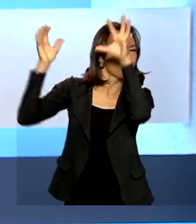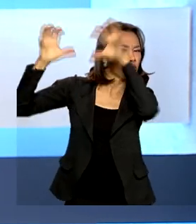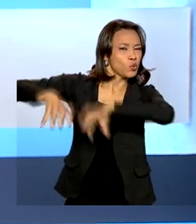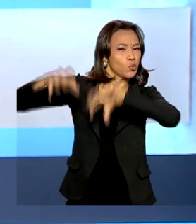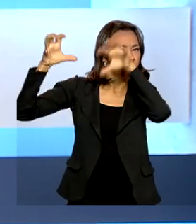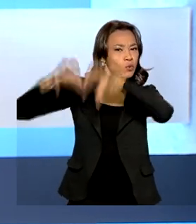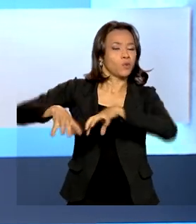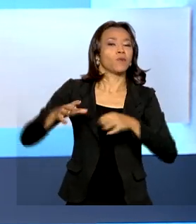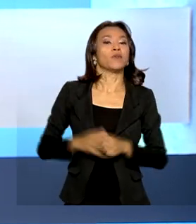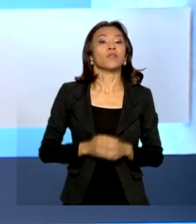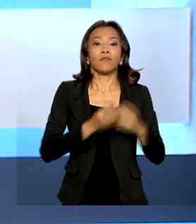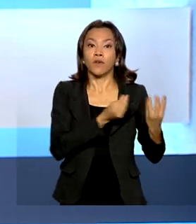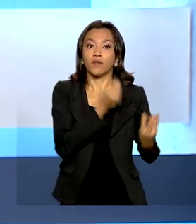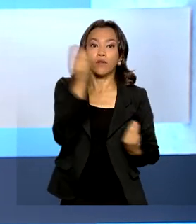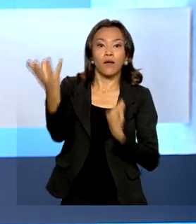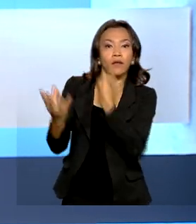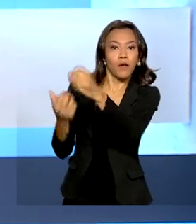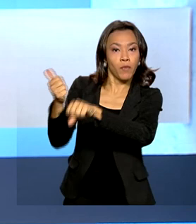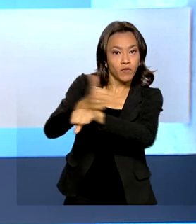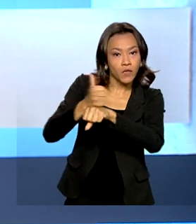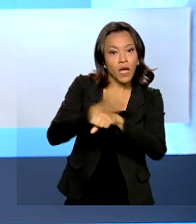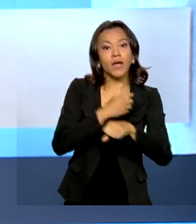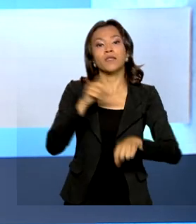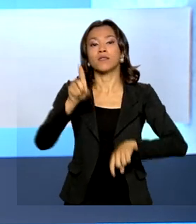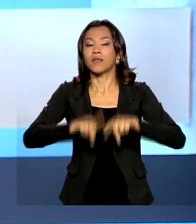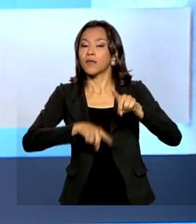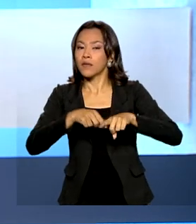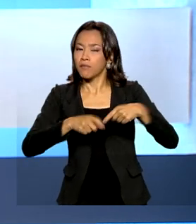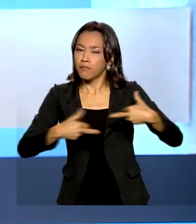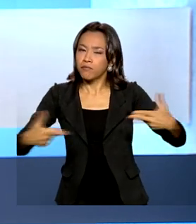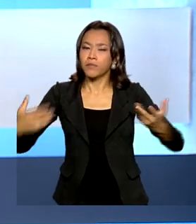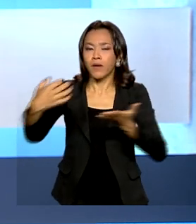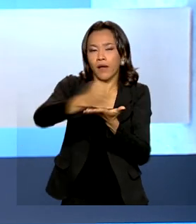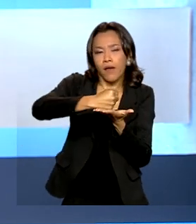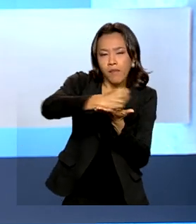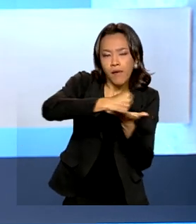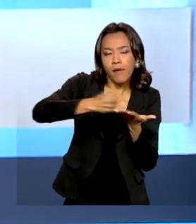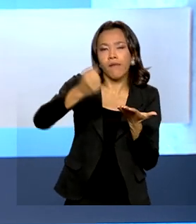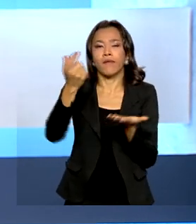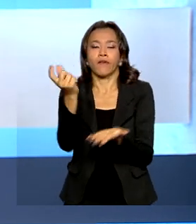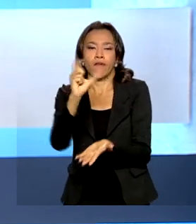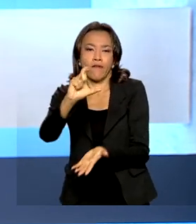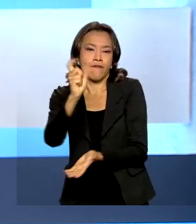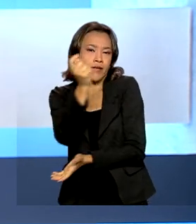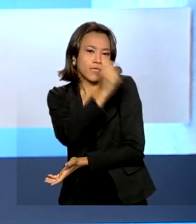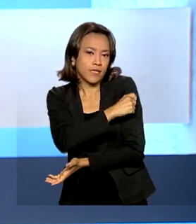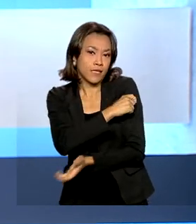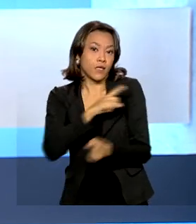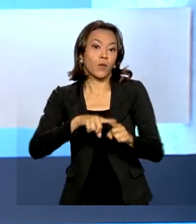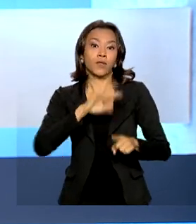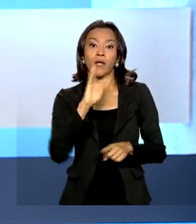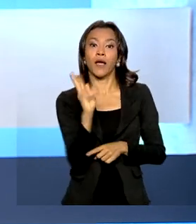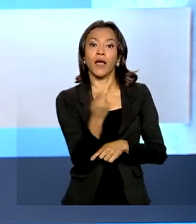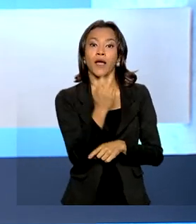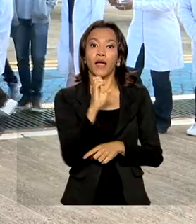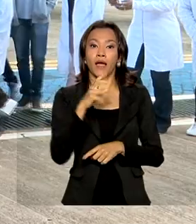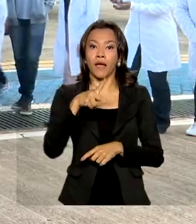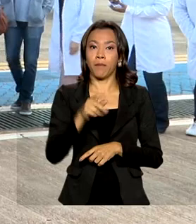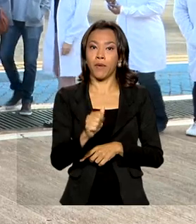dos profissionais, foram entregues medicamentos, equipamentos e insumos como vacinas contra a hepatite e a